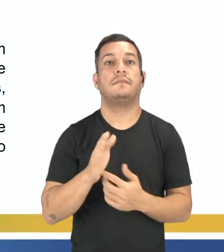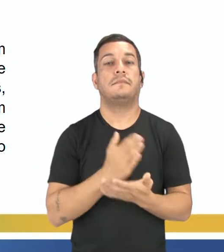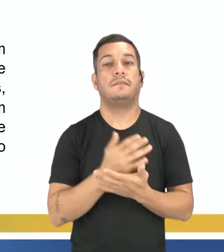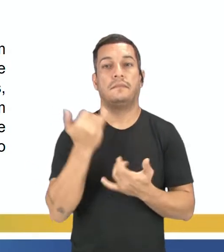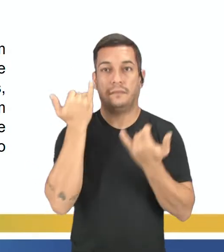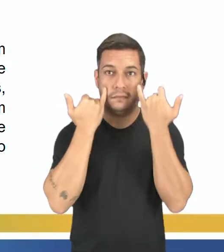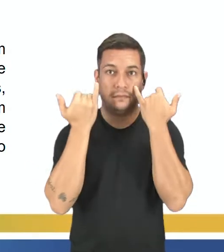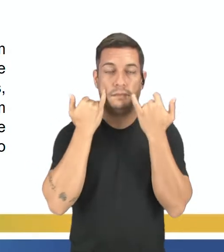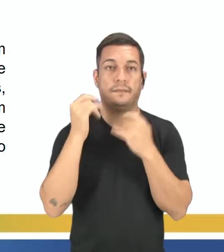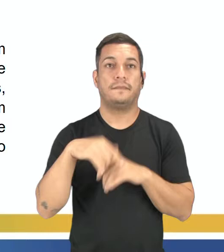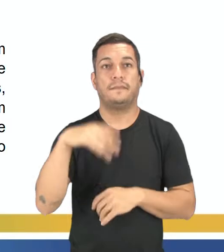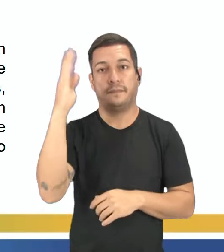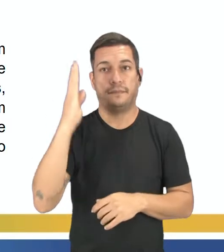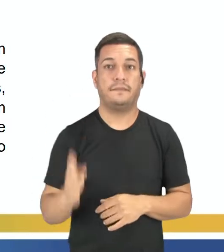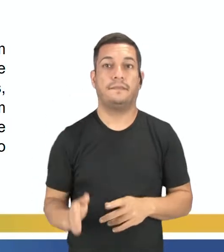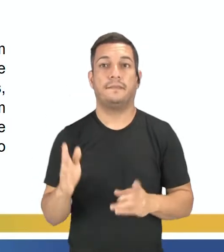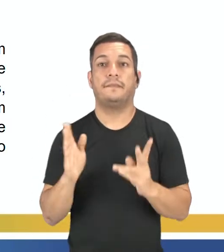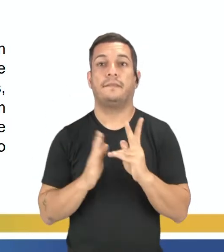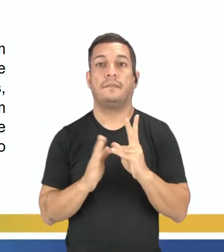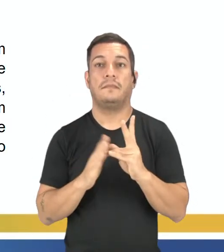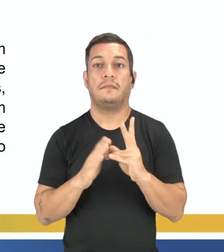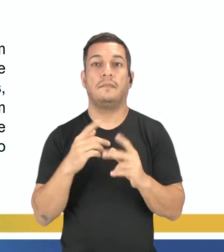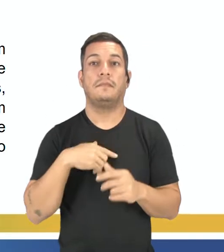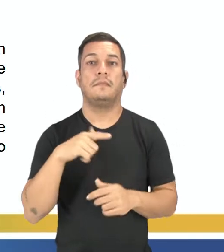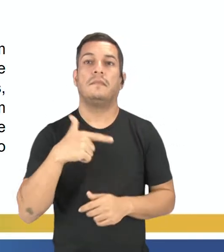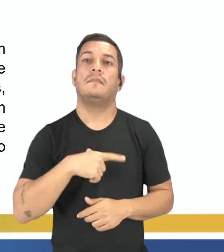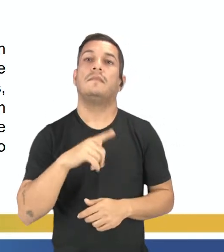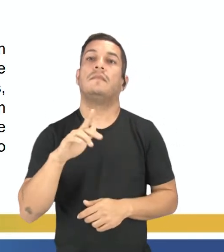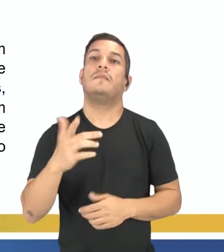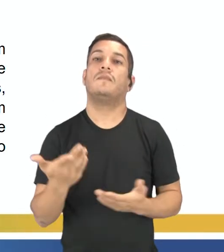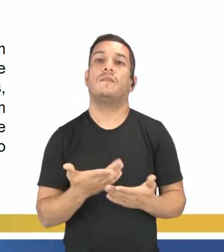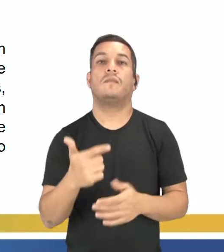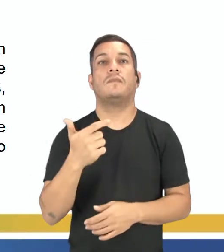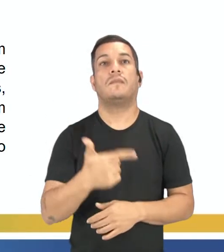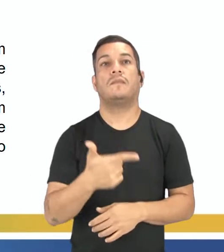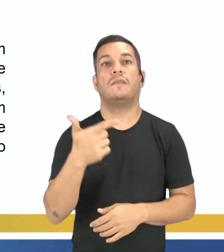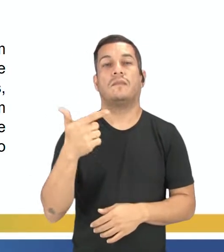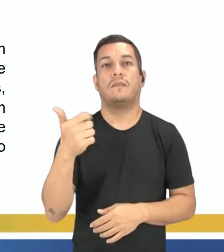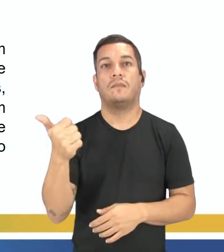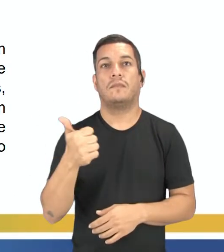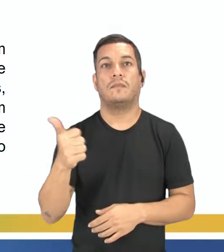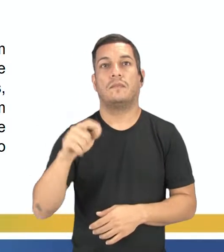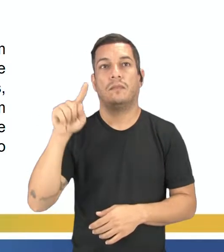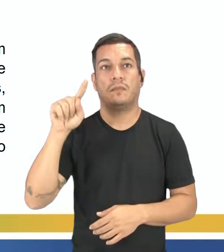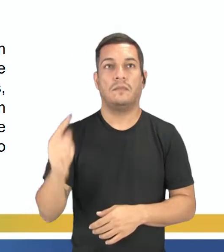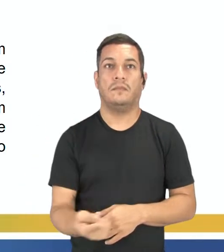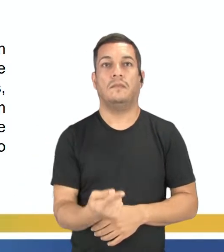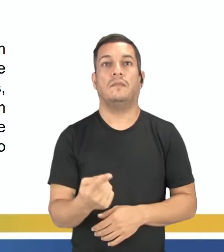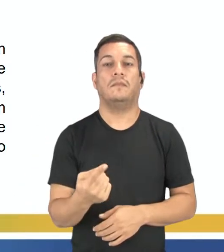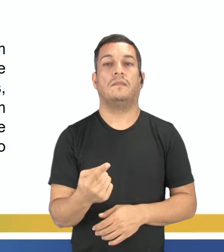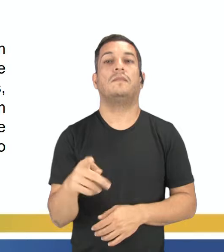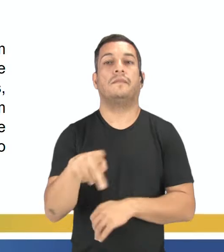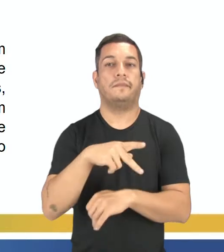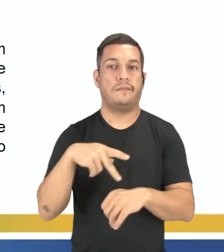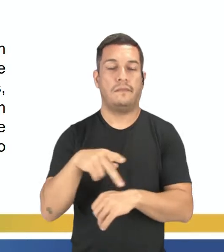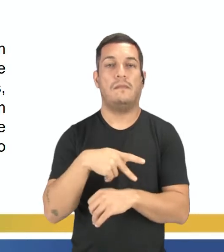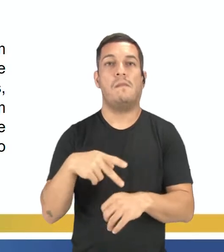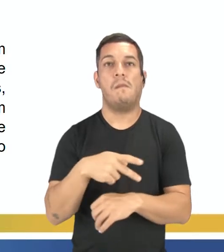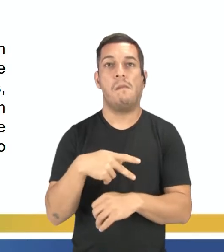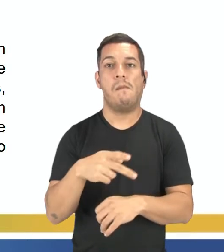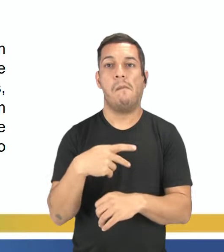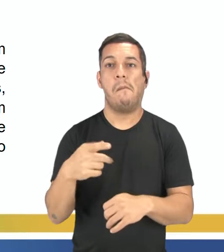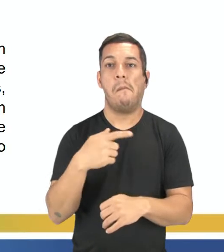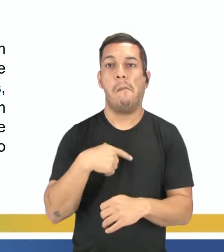vocês, tá bom? Os índios no nosso Brasil. Nós temos hoje 211 milhões de habitantes no nosso